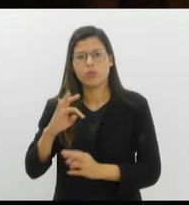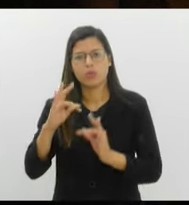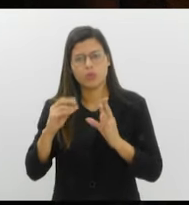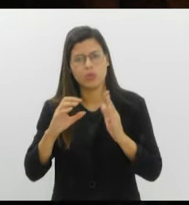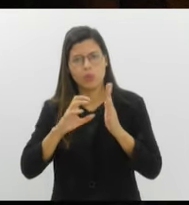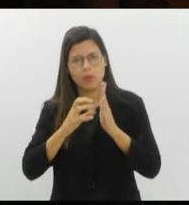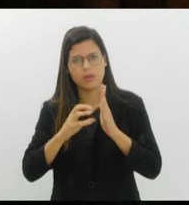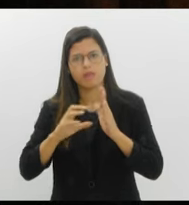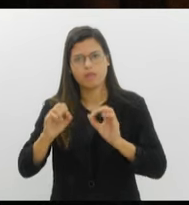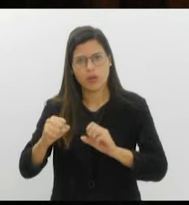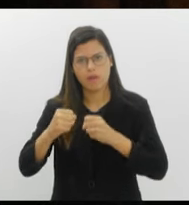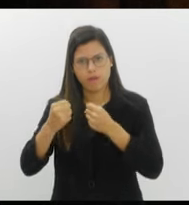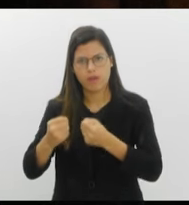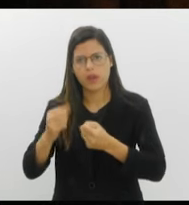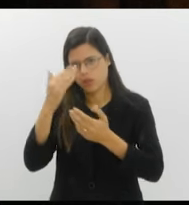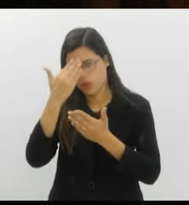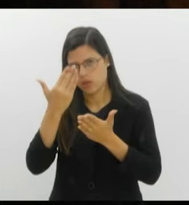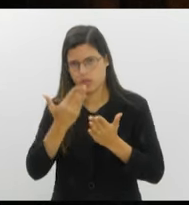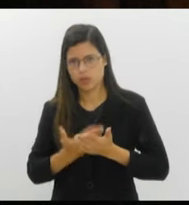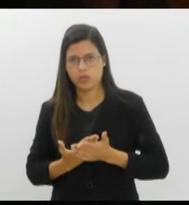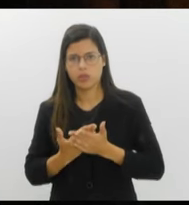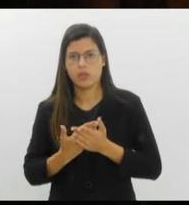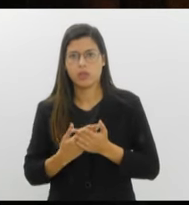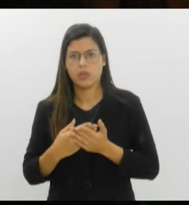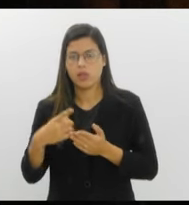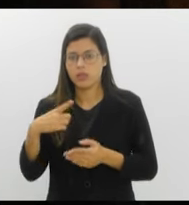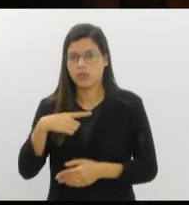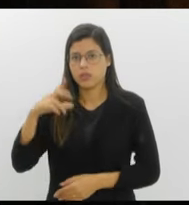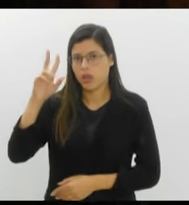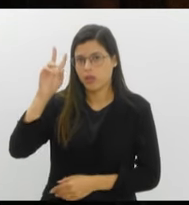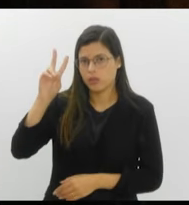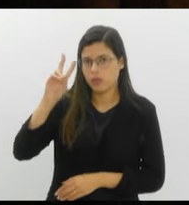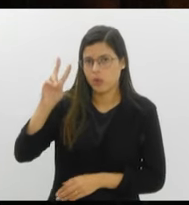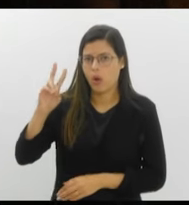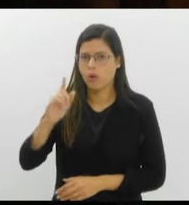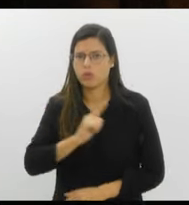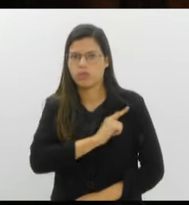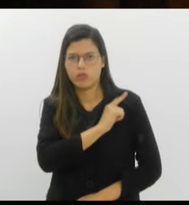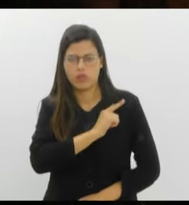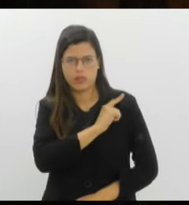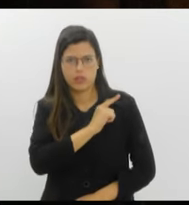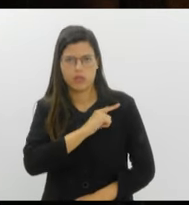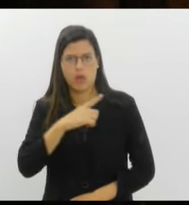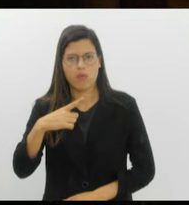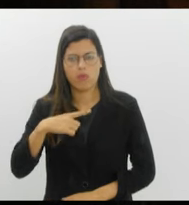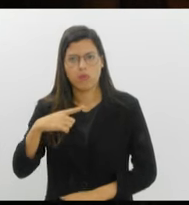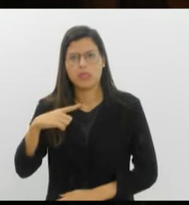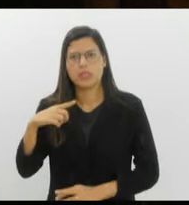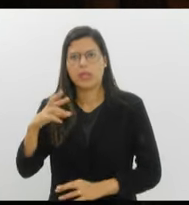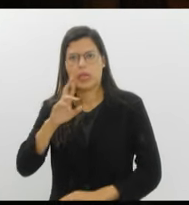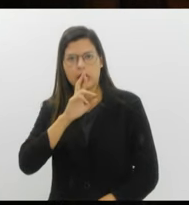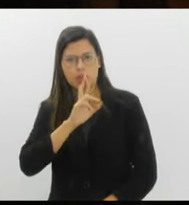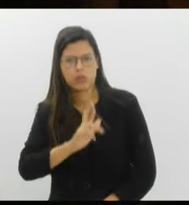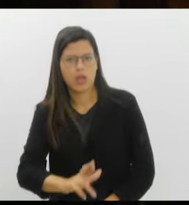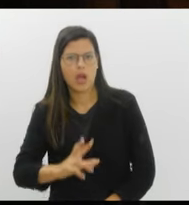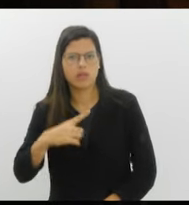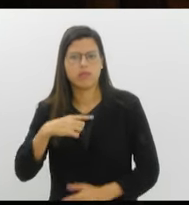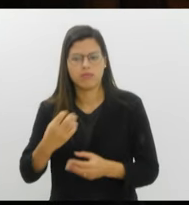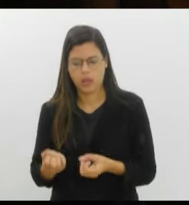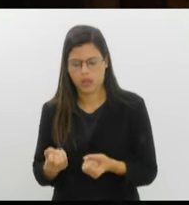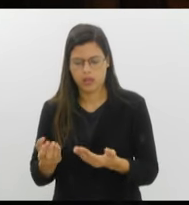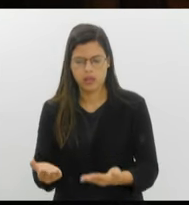e, sobretudo, né, tem histórico de gestão. Tem resultado, tem entrega efetiva